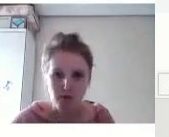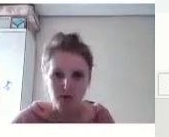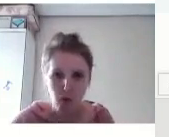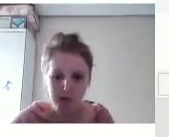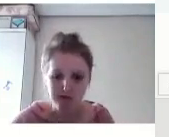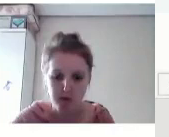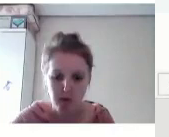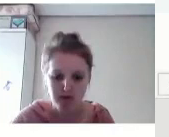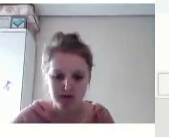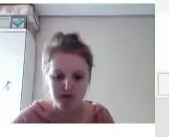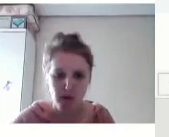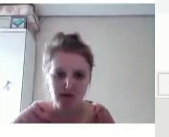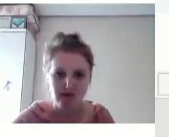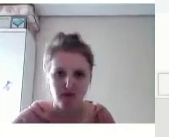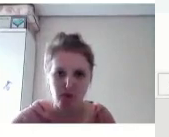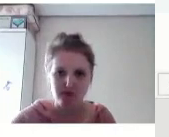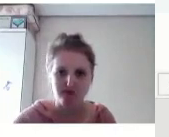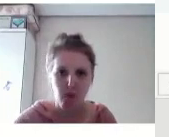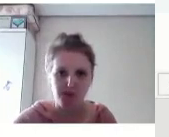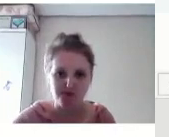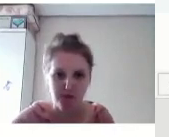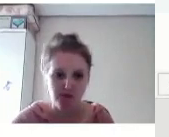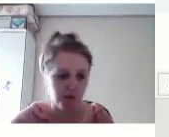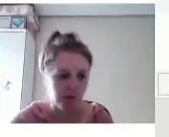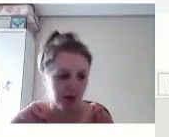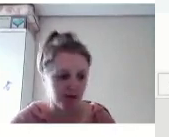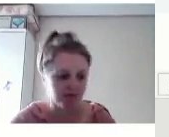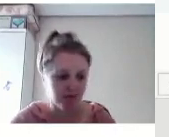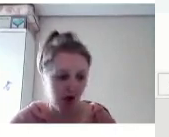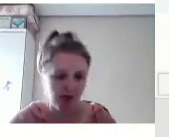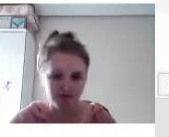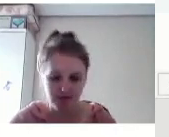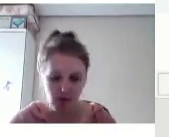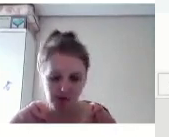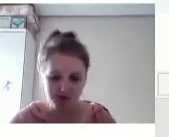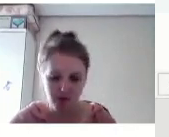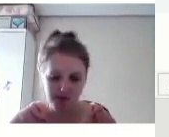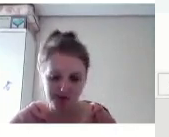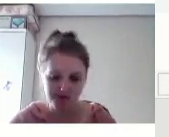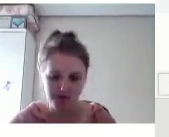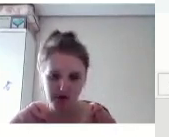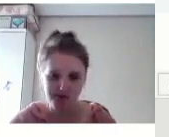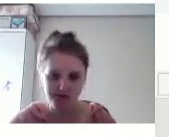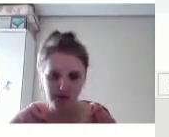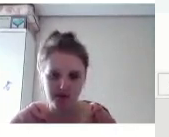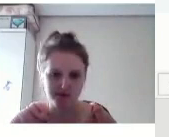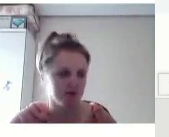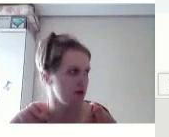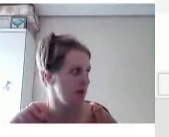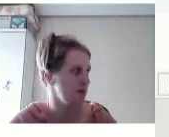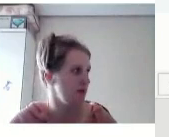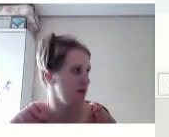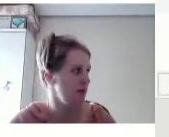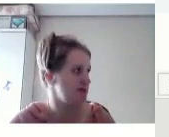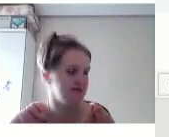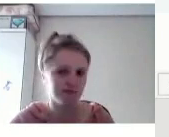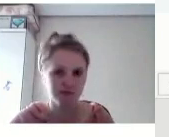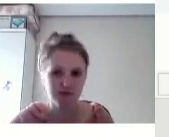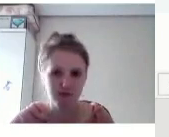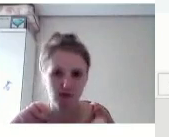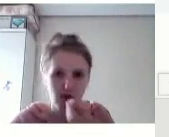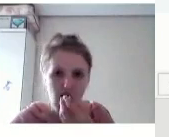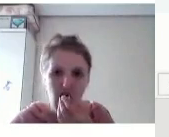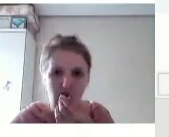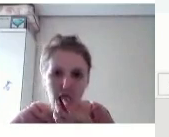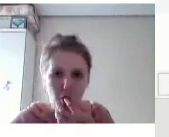e usando a definição do Greiner que ele utiliza para variação de uma funcional, né, lembra que o Greiner,